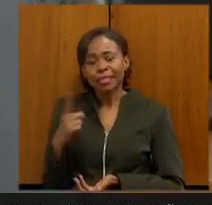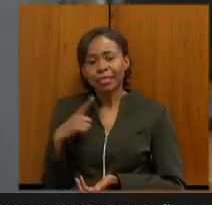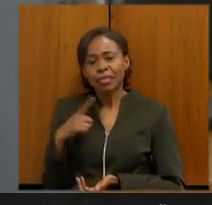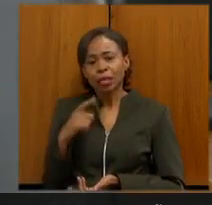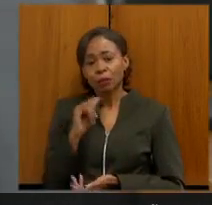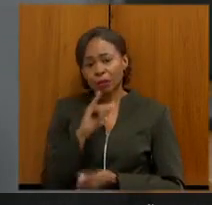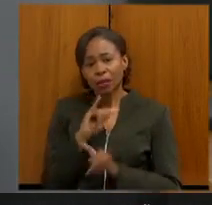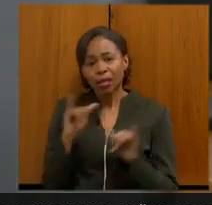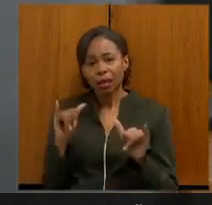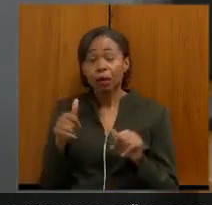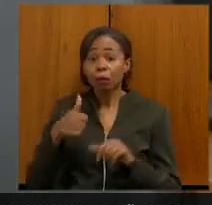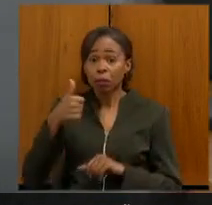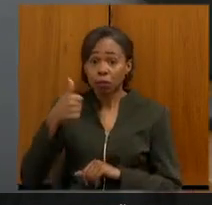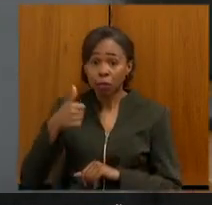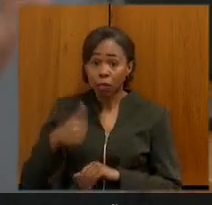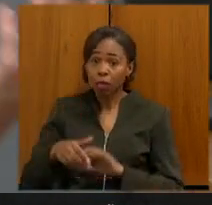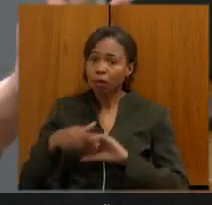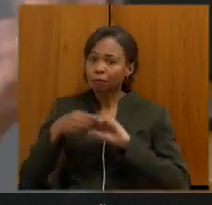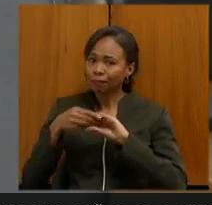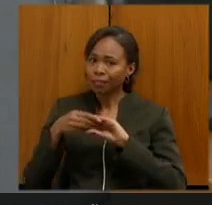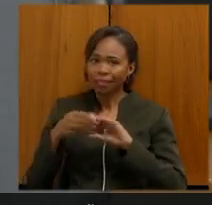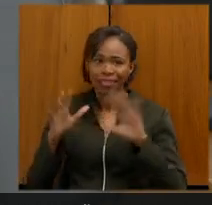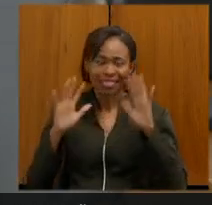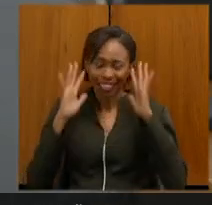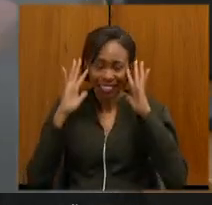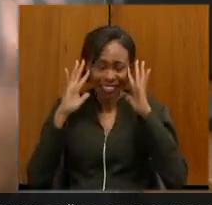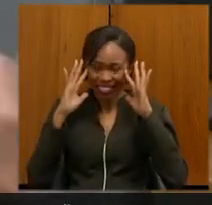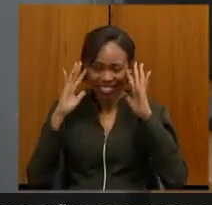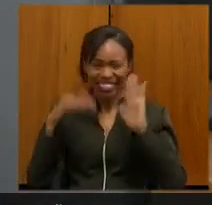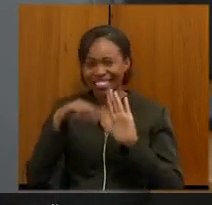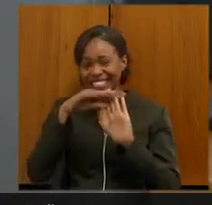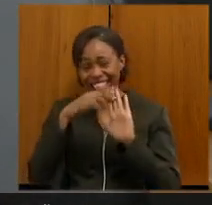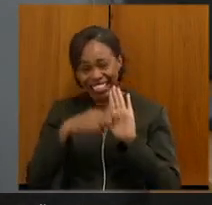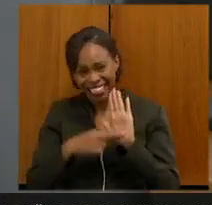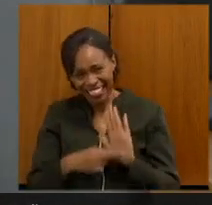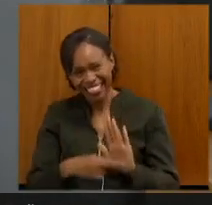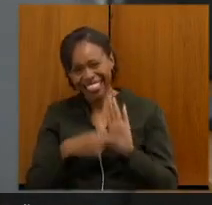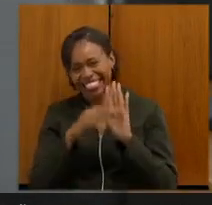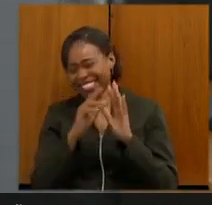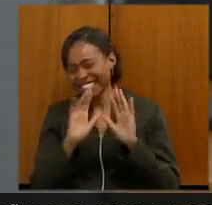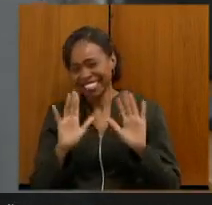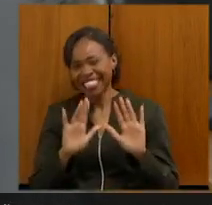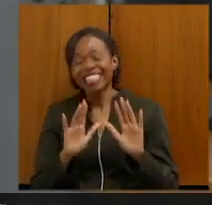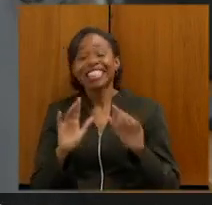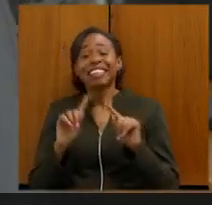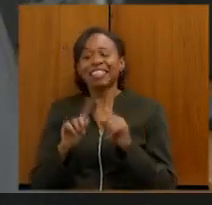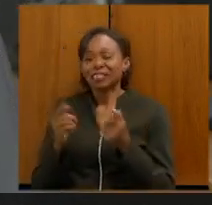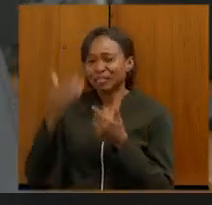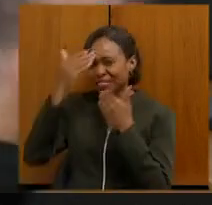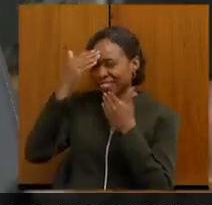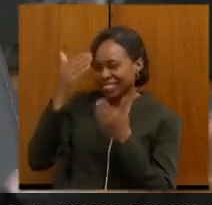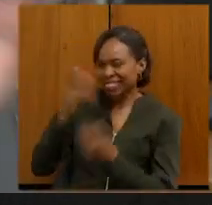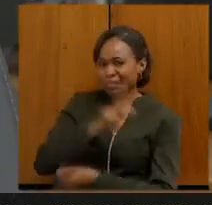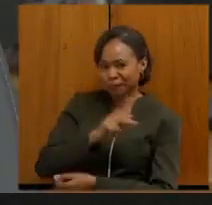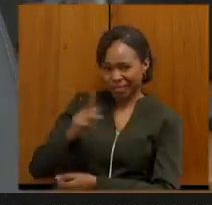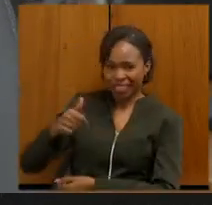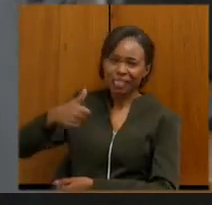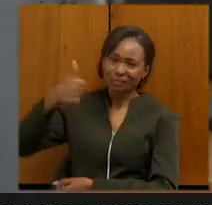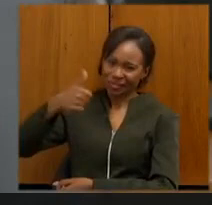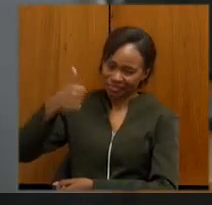dizer primeiro uma saudação né eu fugi todos os protocolos a gente agradece a Presidenta da mesa primeiro